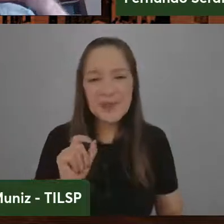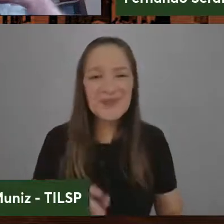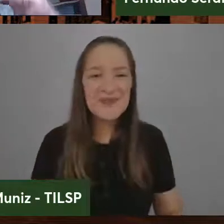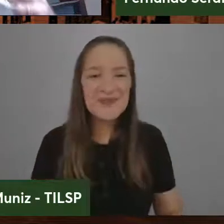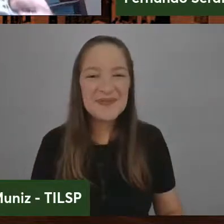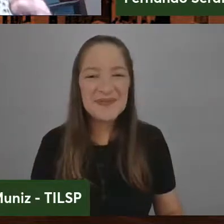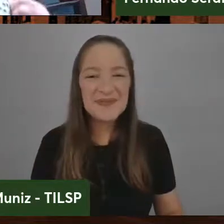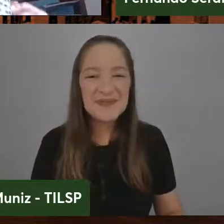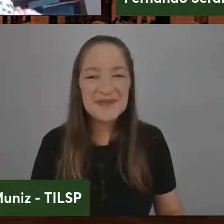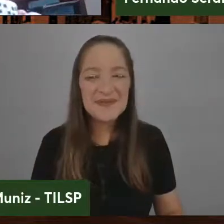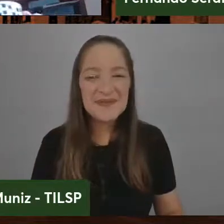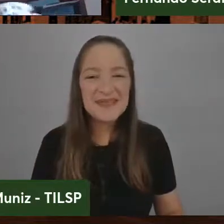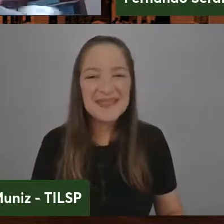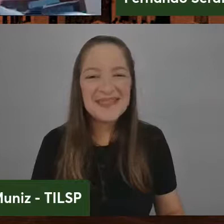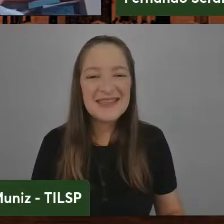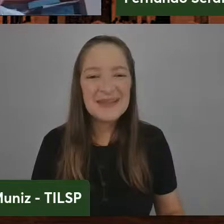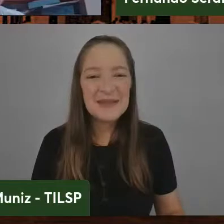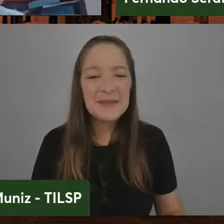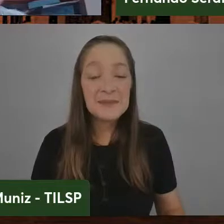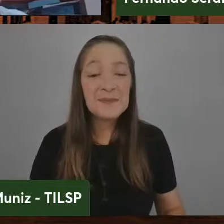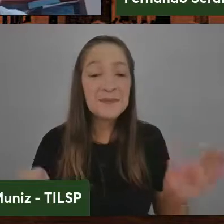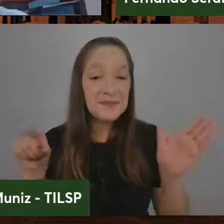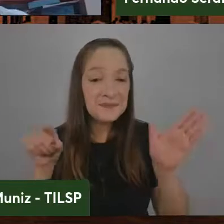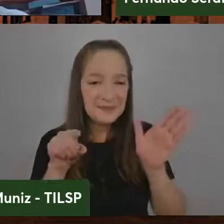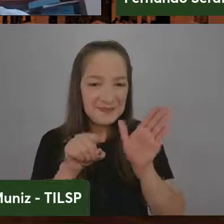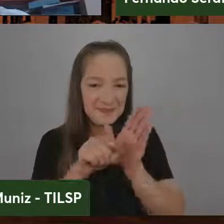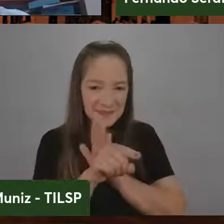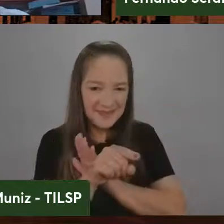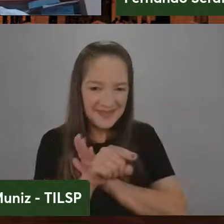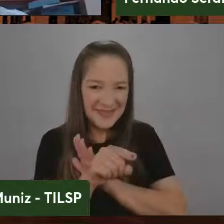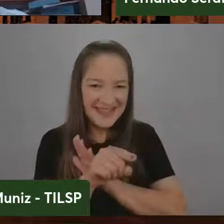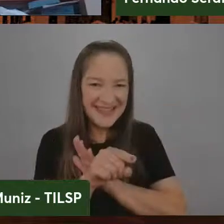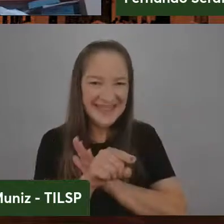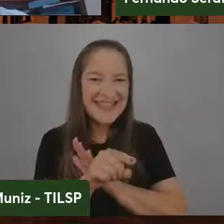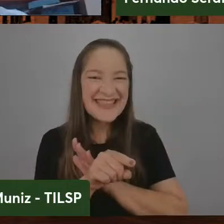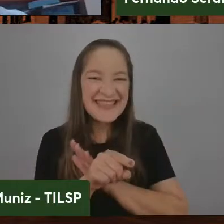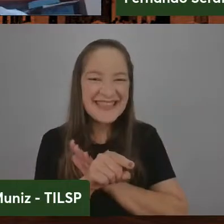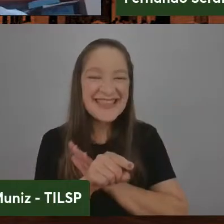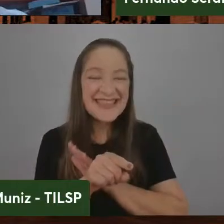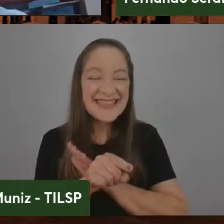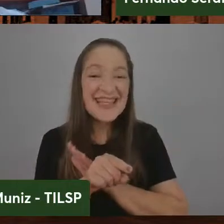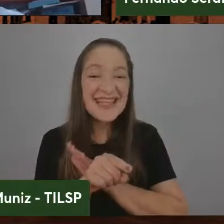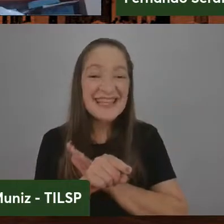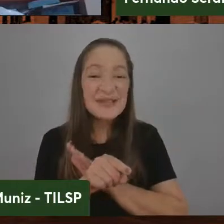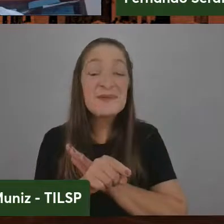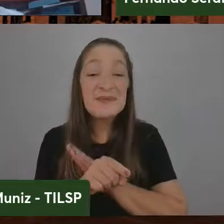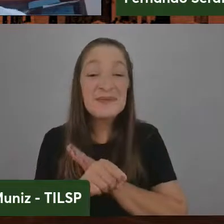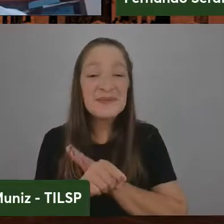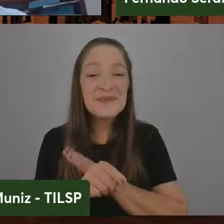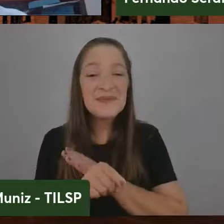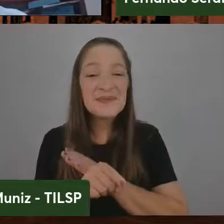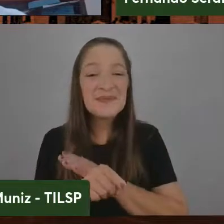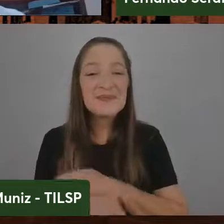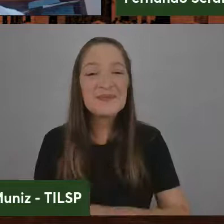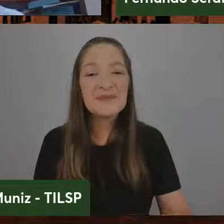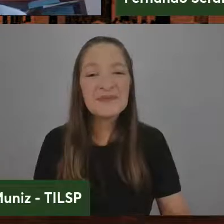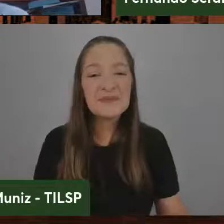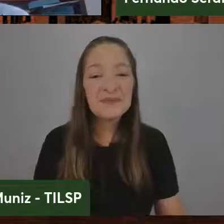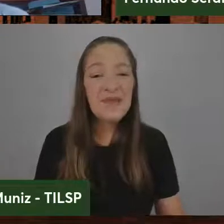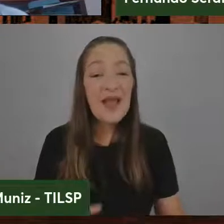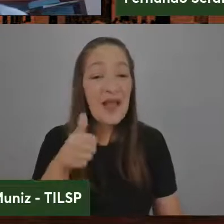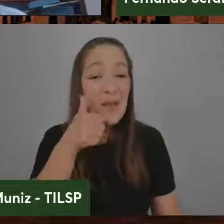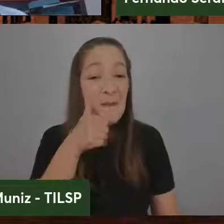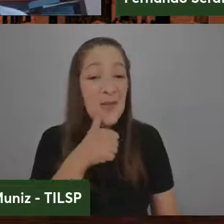isso sensacional, eu quero trazer uma pergunta agora, essa chegou previamente, e é uma pergunta de uma aluna, de